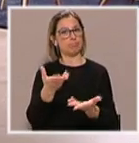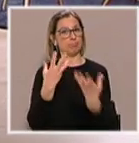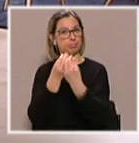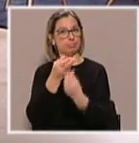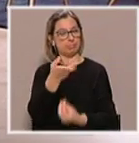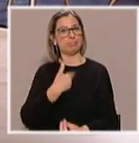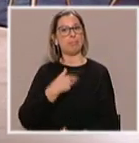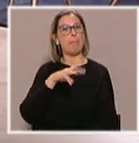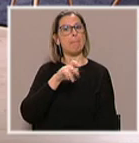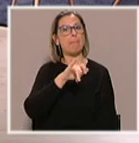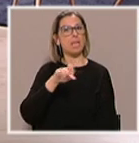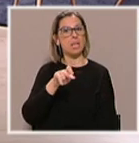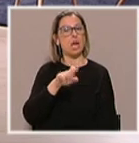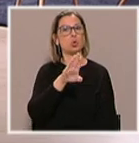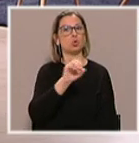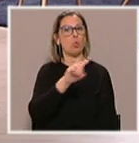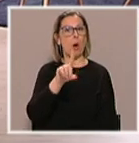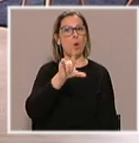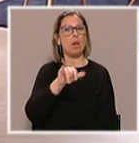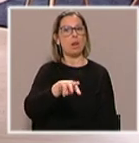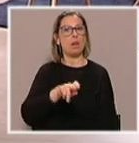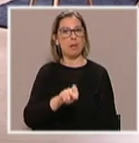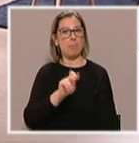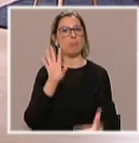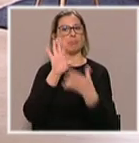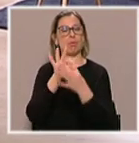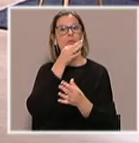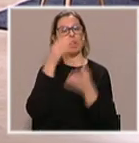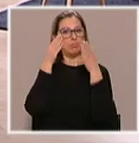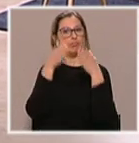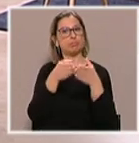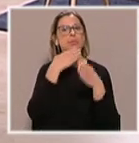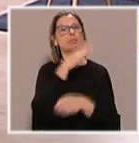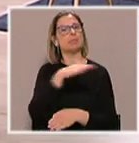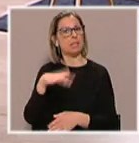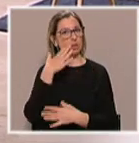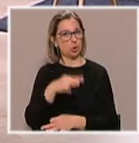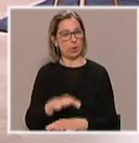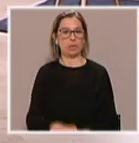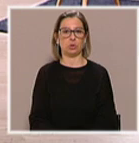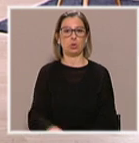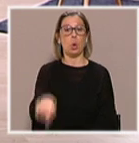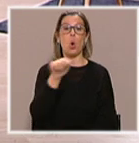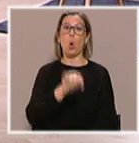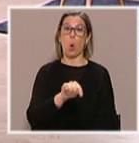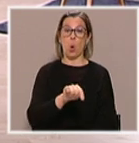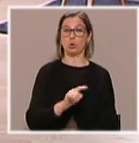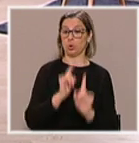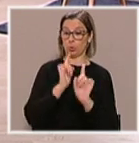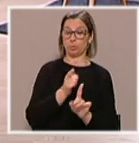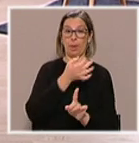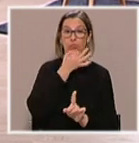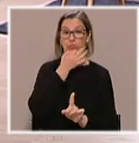Lima, para vos dedicar às Ciências Naturais. Hoje iniciamos a nossa aula parafraseando